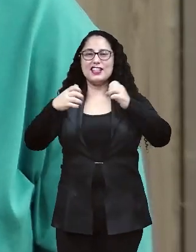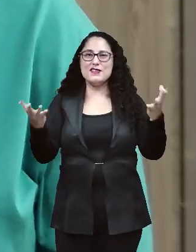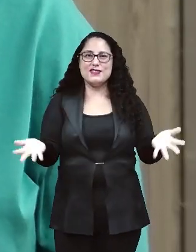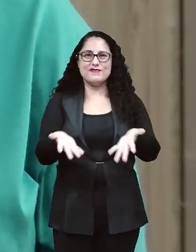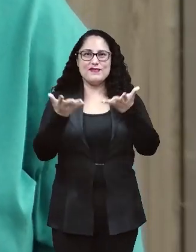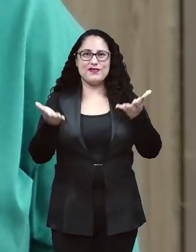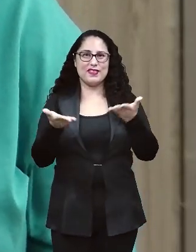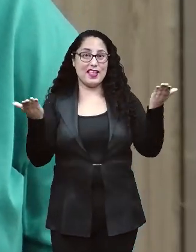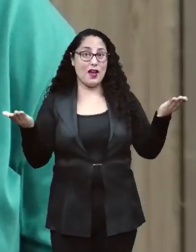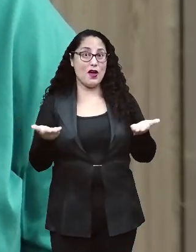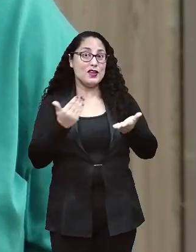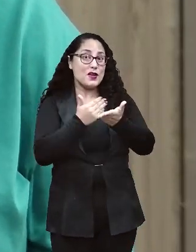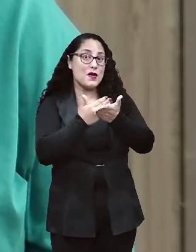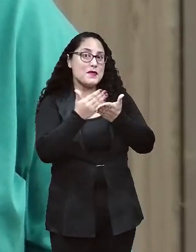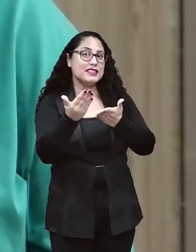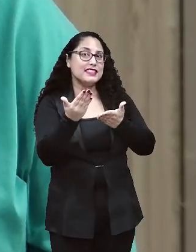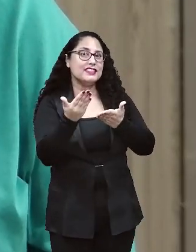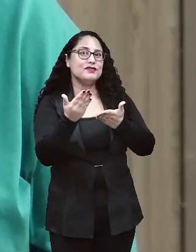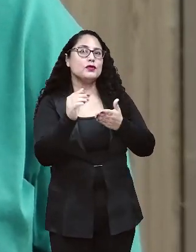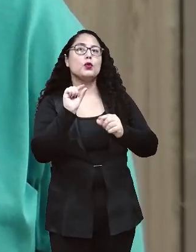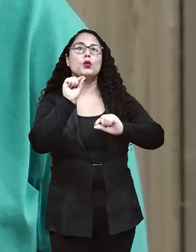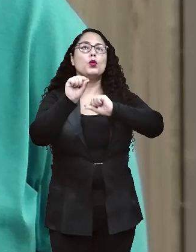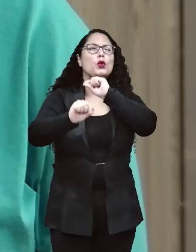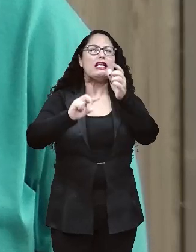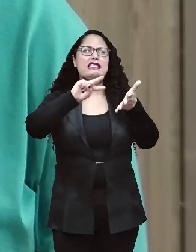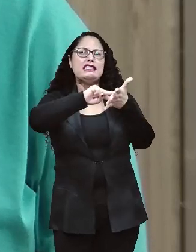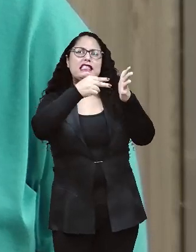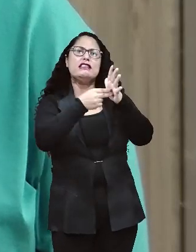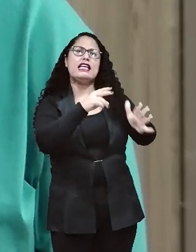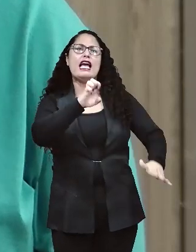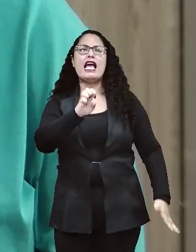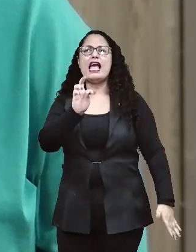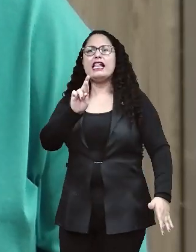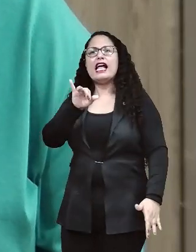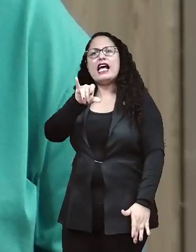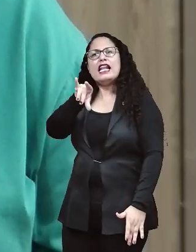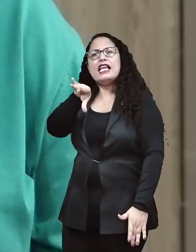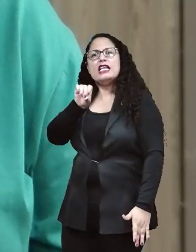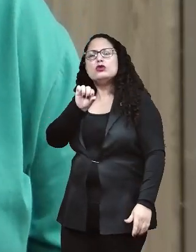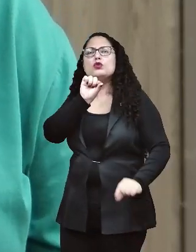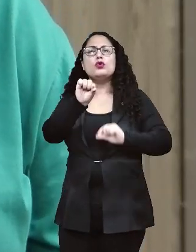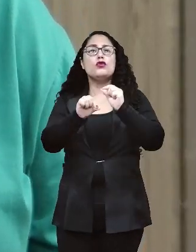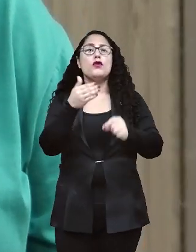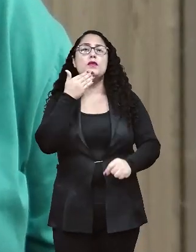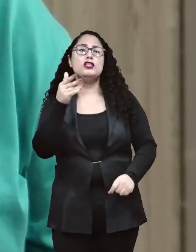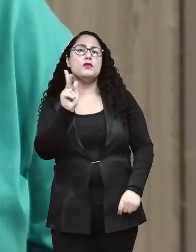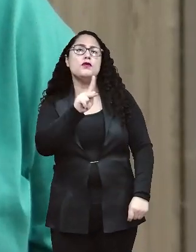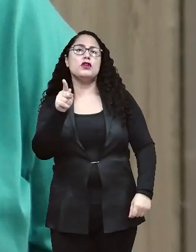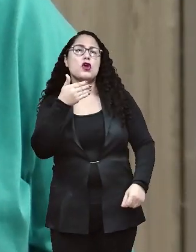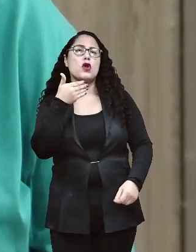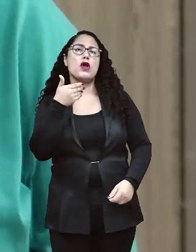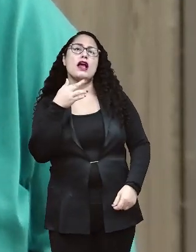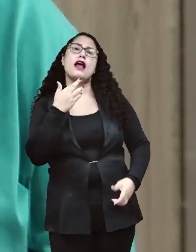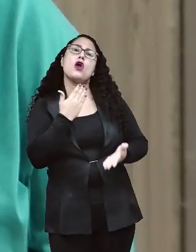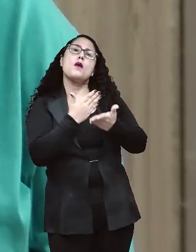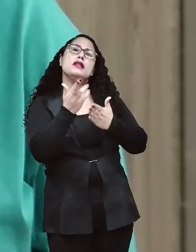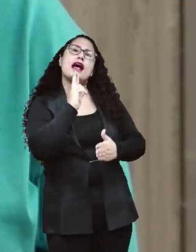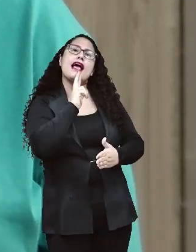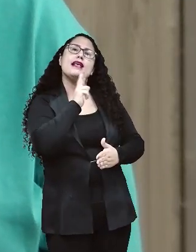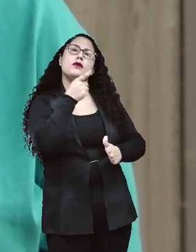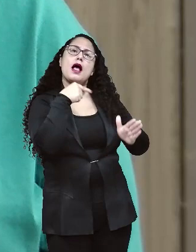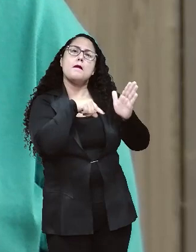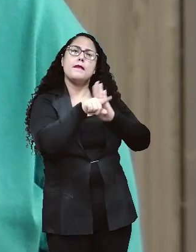hoje, começando por o que é etarismo, né? Professor, vou pedir você para começar a responder essa